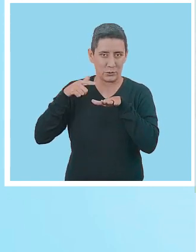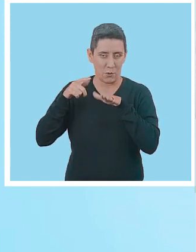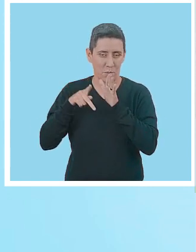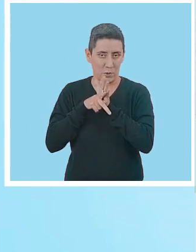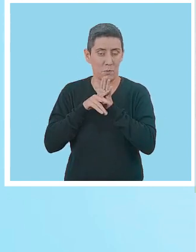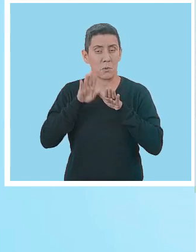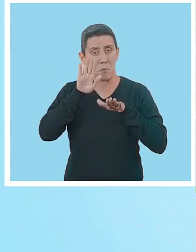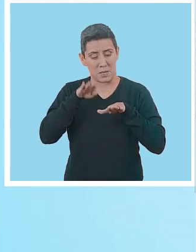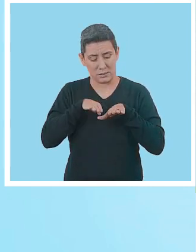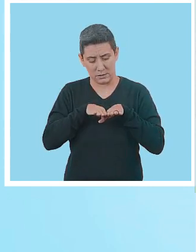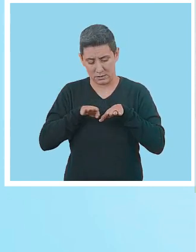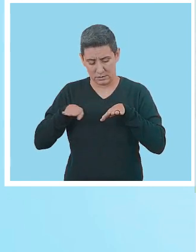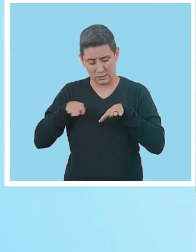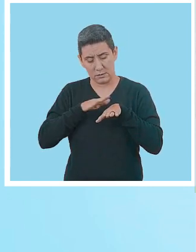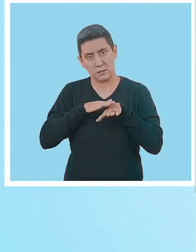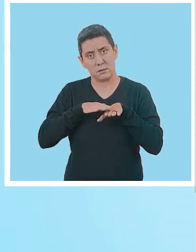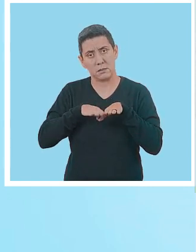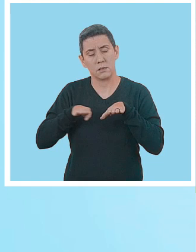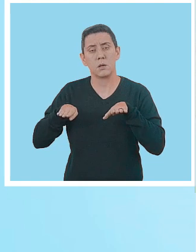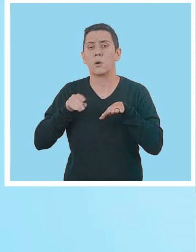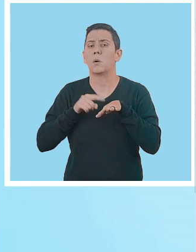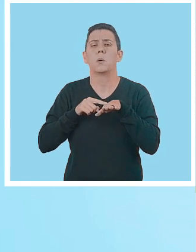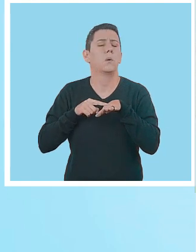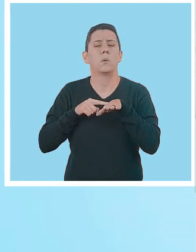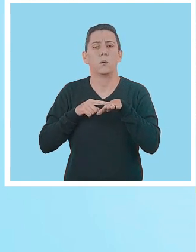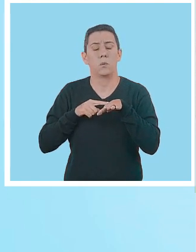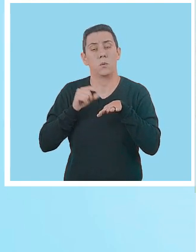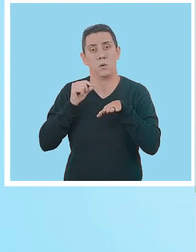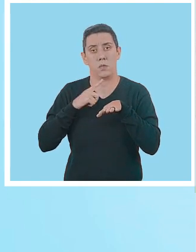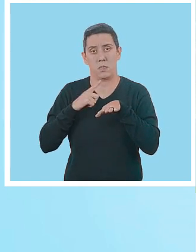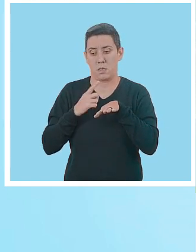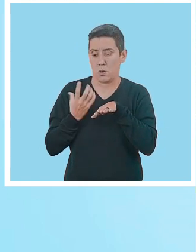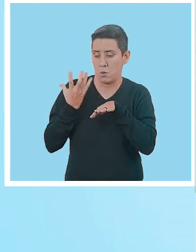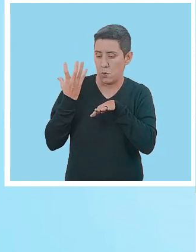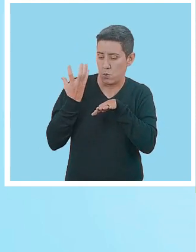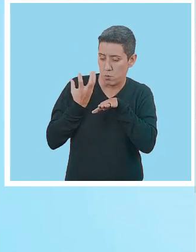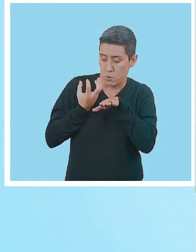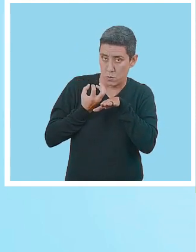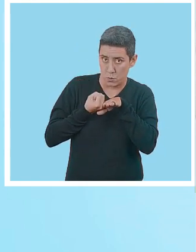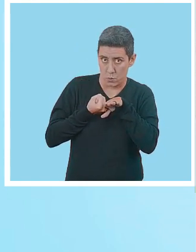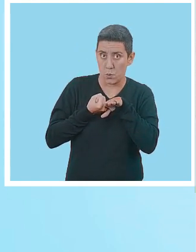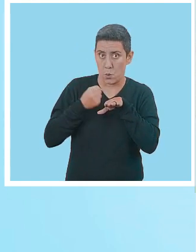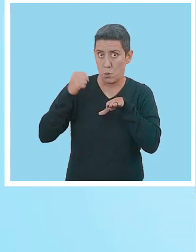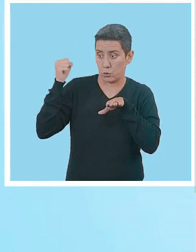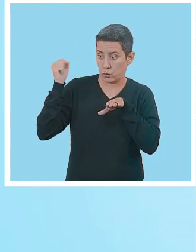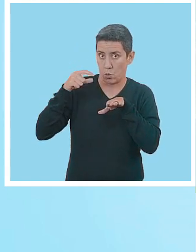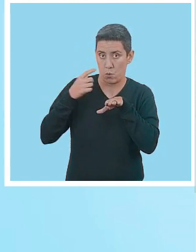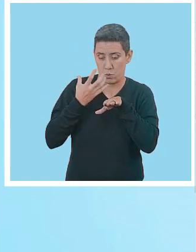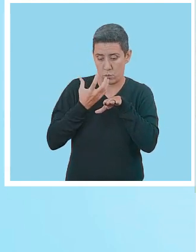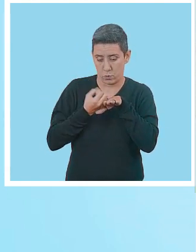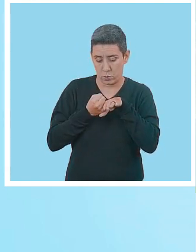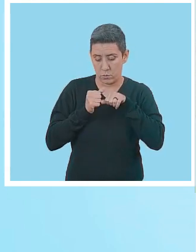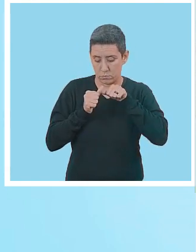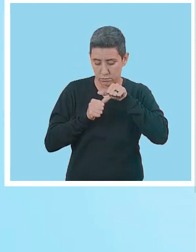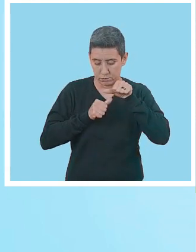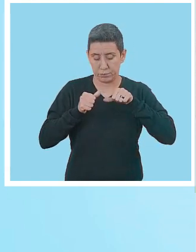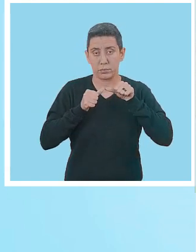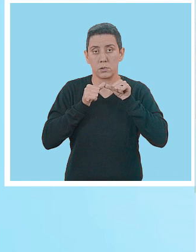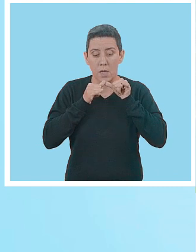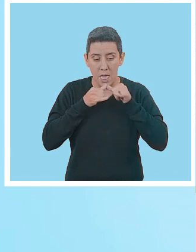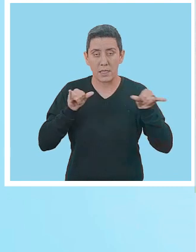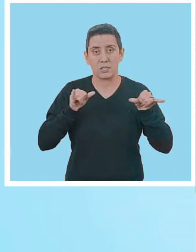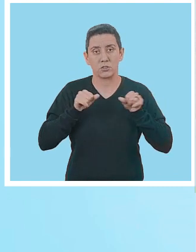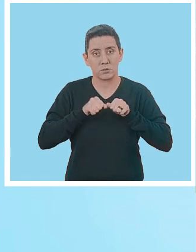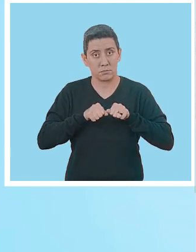né o módulo ele é responsável pela conversão de energia solar né de radiação solar em energia elétrica Só que tem um outro